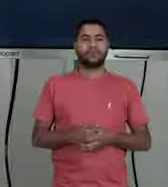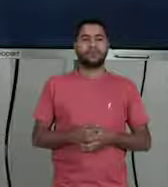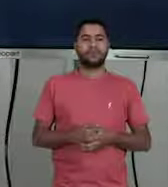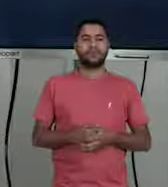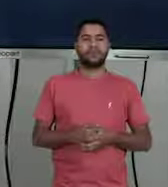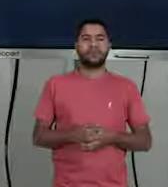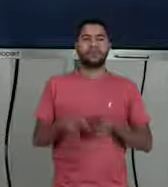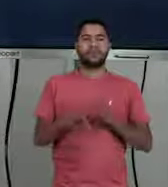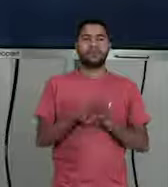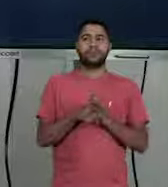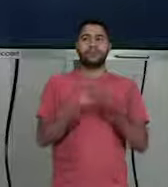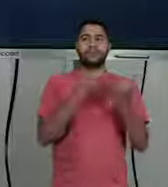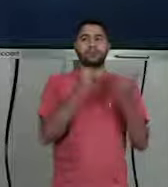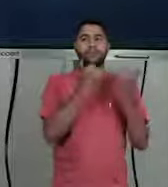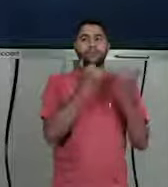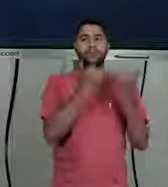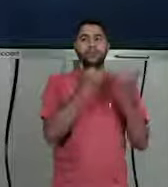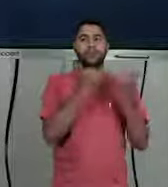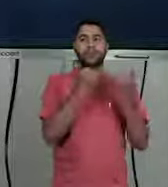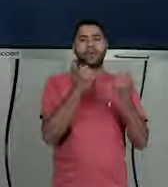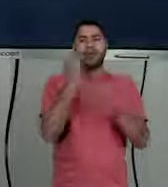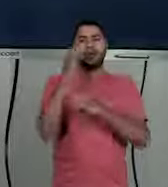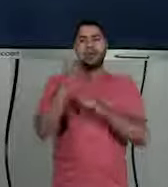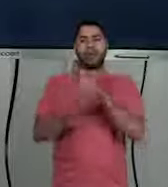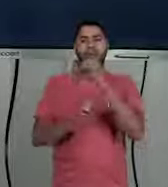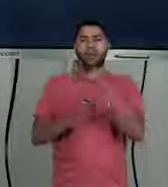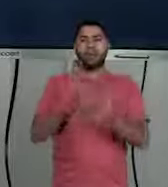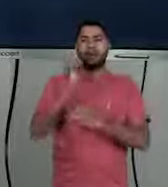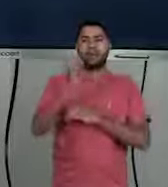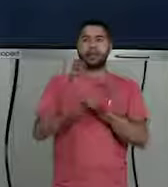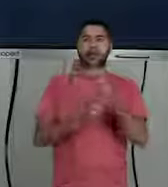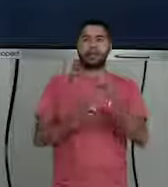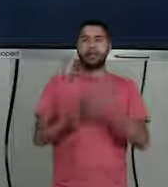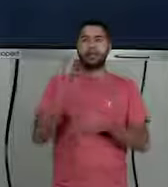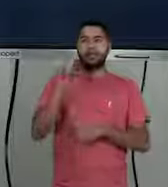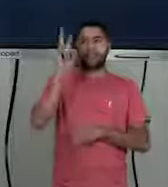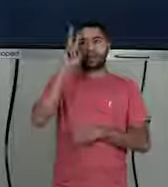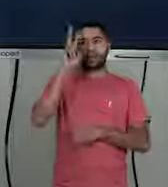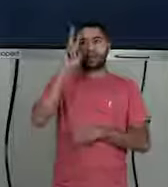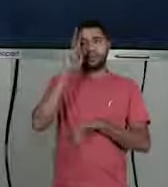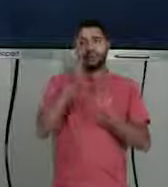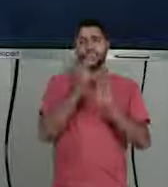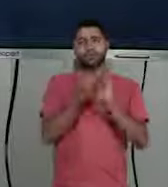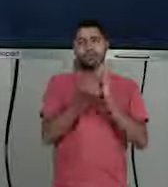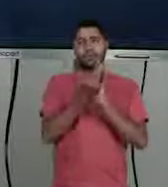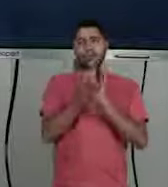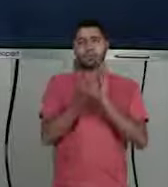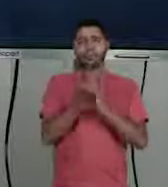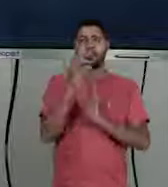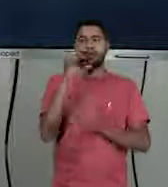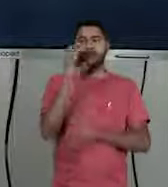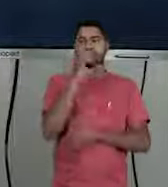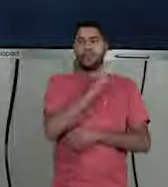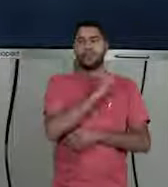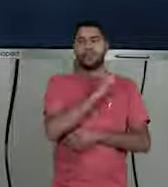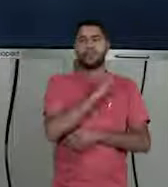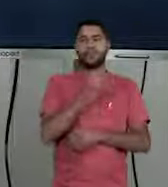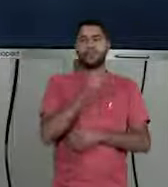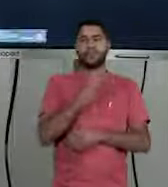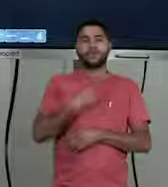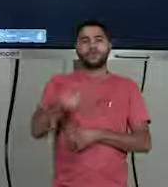de elétrons. Vamos relembrar aqui, deixa eu fazer um desenho rapidinho, para a gente